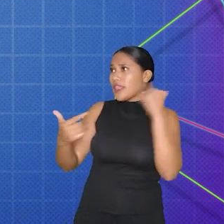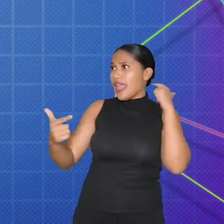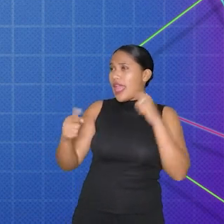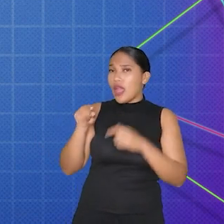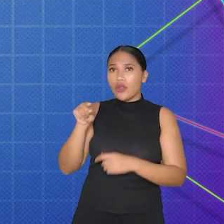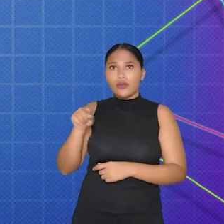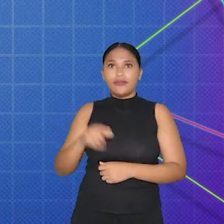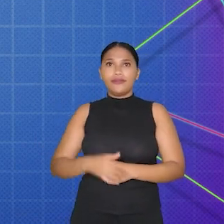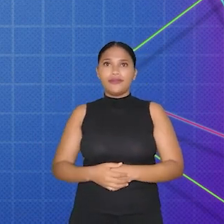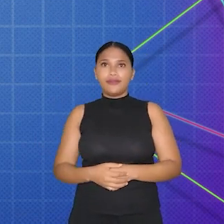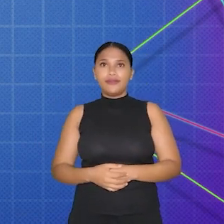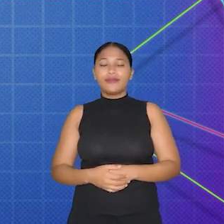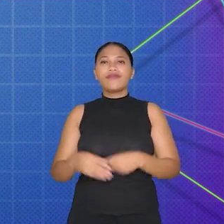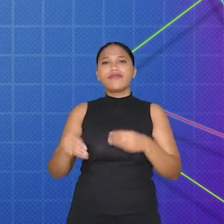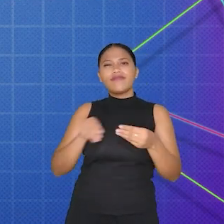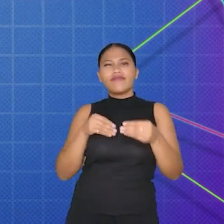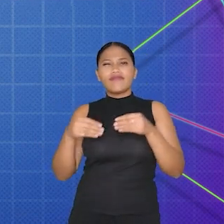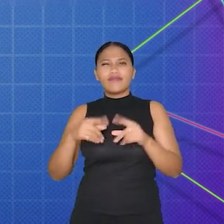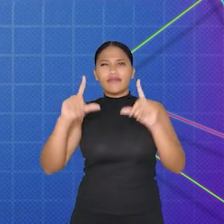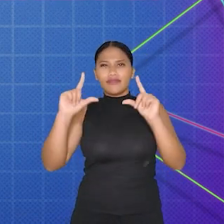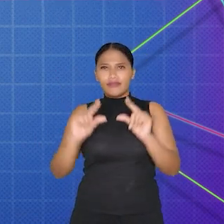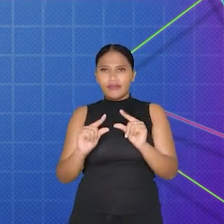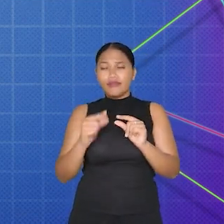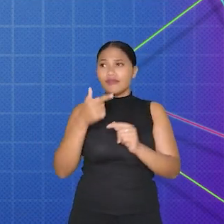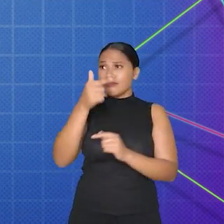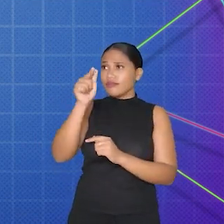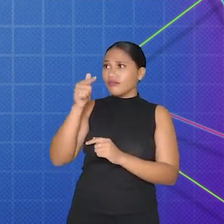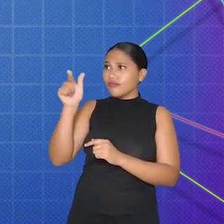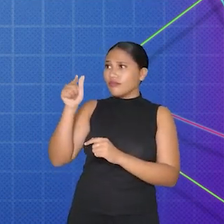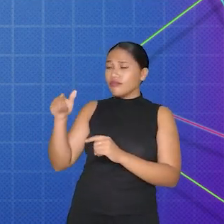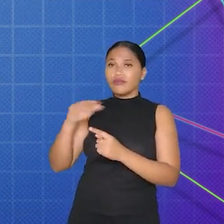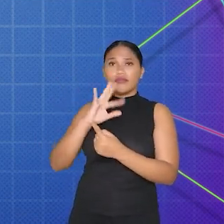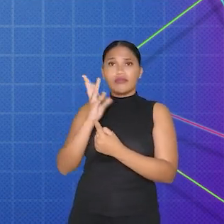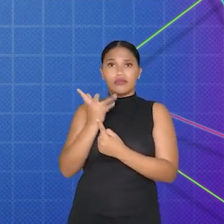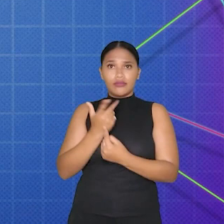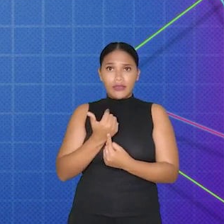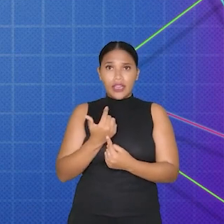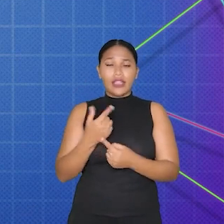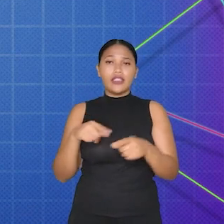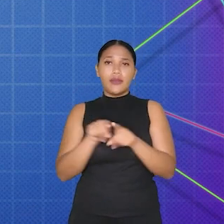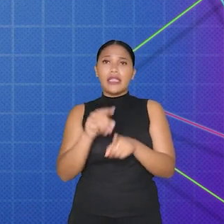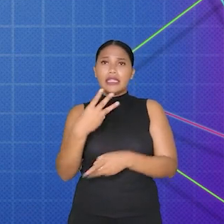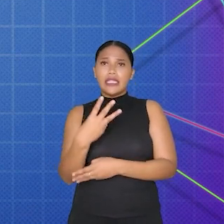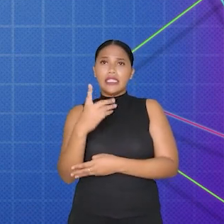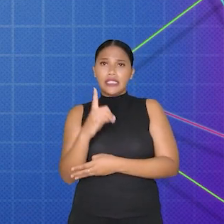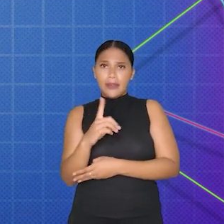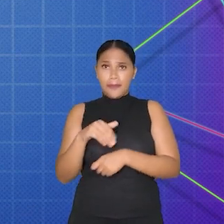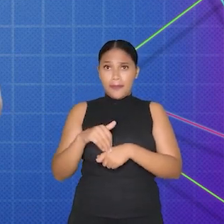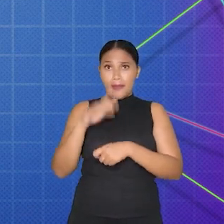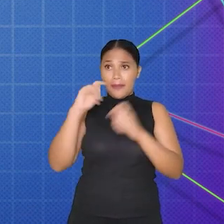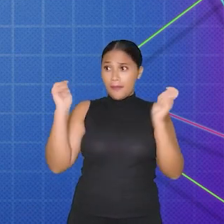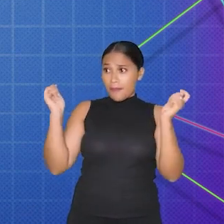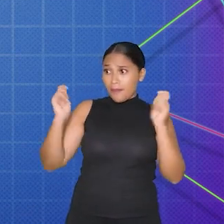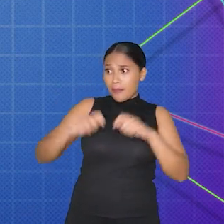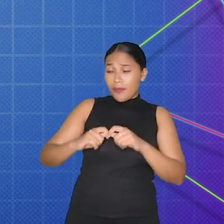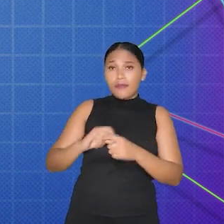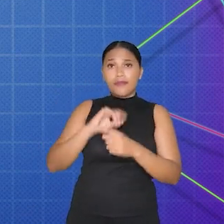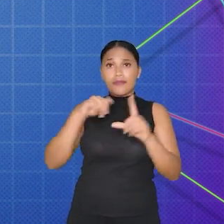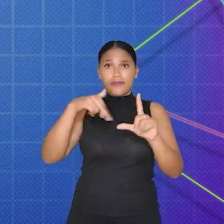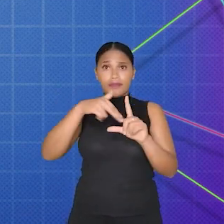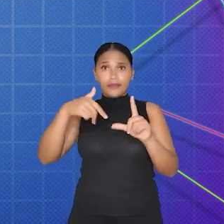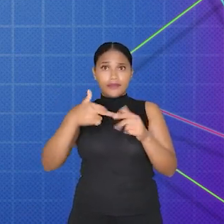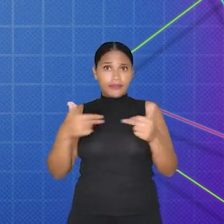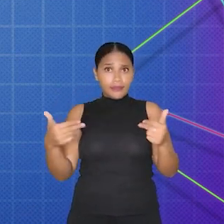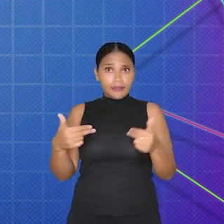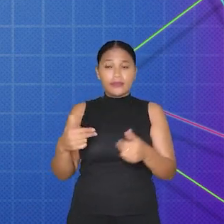moderno. Menos versatilidade. Enquanto outros tipos de arte digital, como 3D, oferecem mais possibilidades